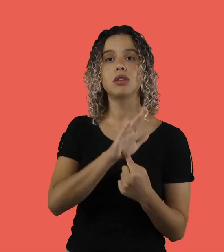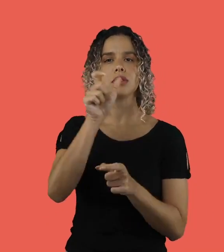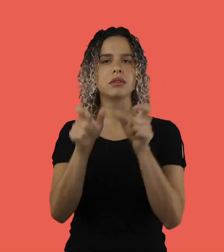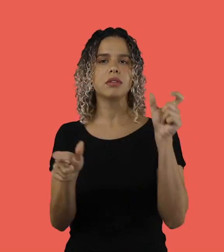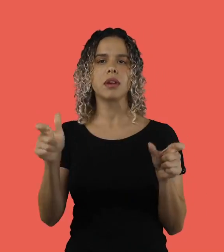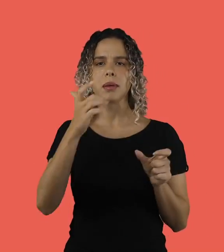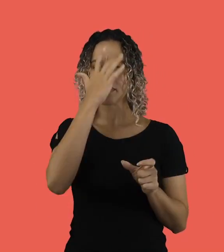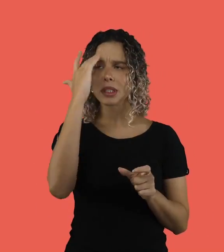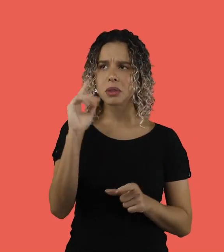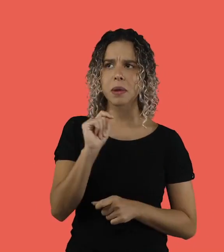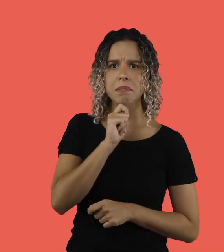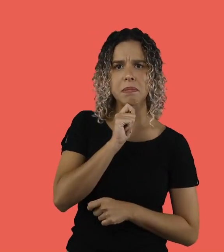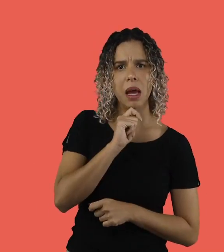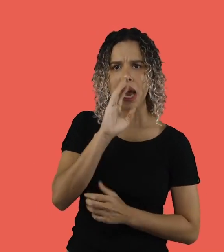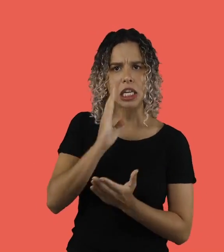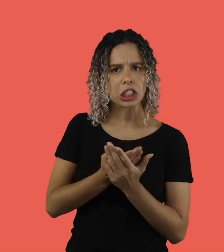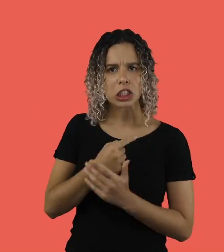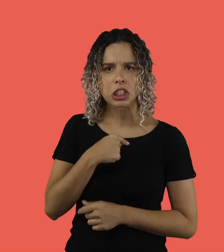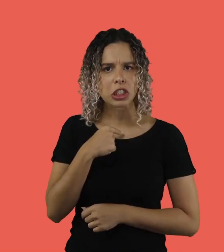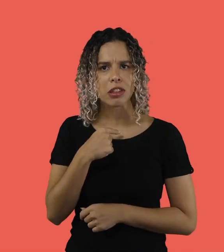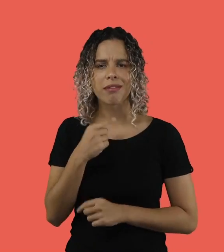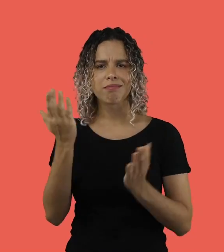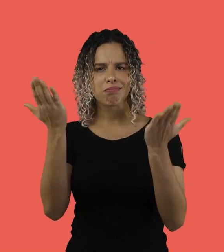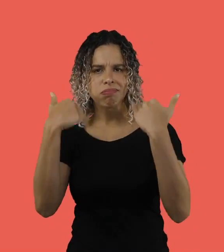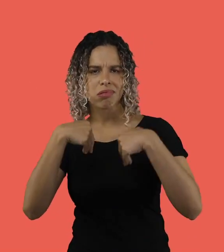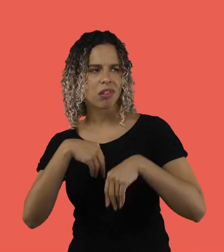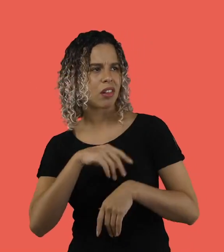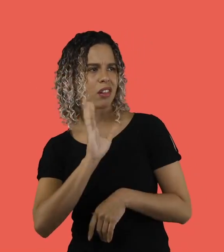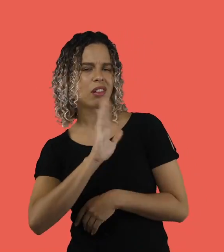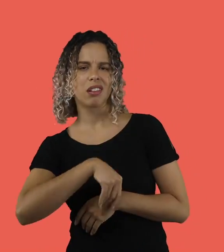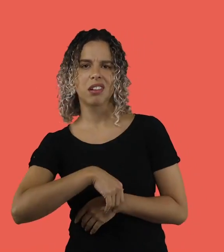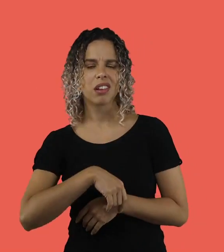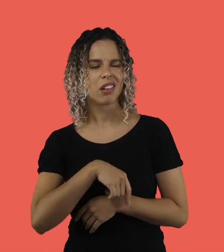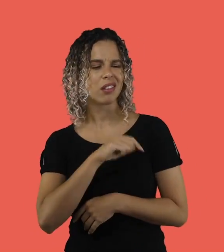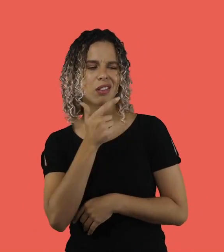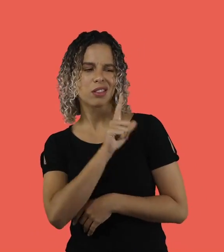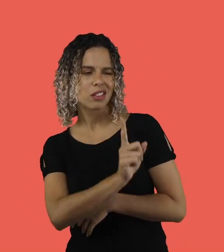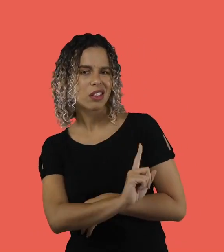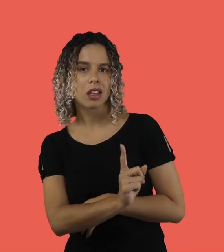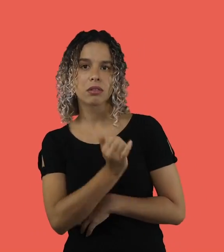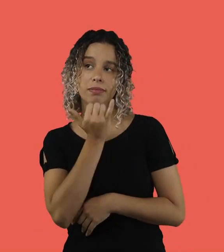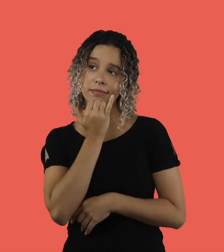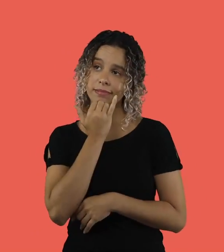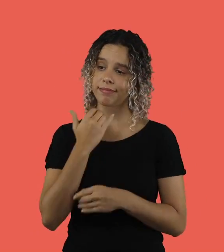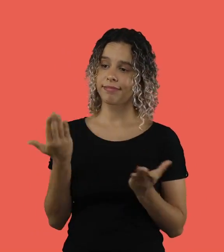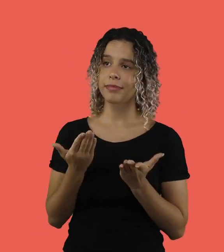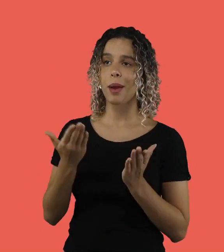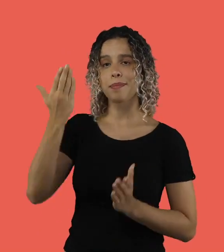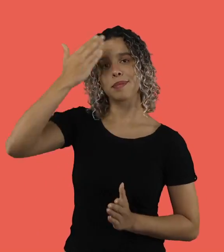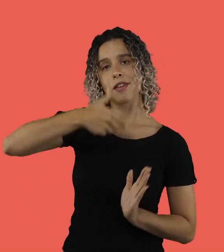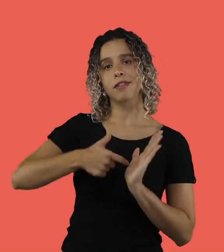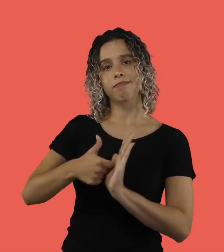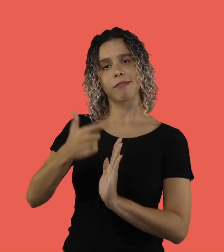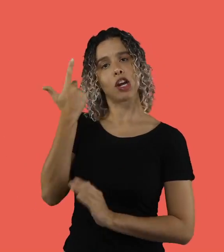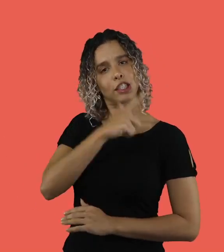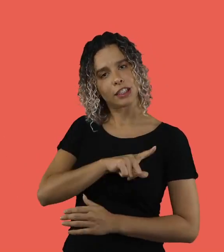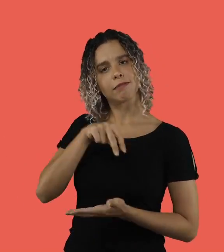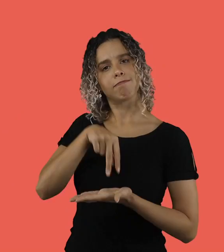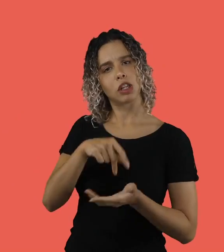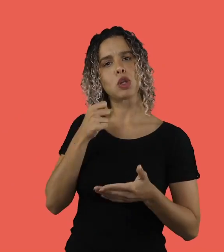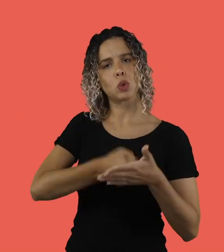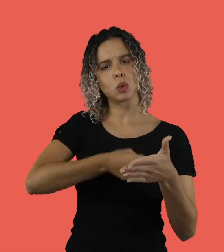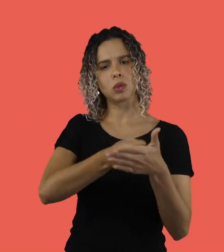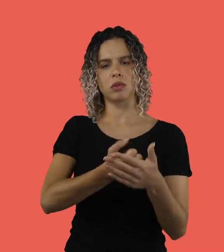principalmente para essas pessoas que desacreditaram na gente, que disseram que a gente não ia conseguir e que a gente conseguiu e que a gente está